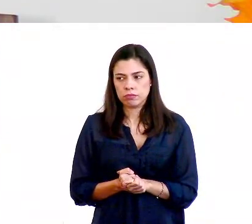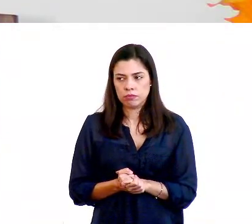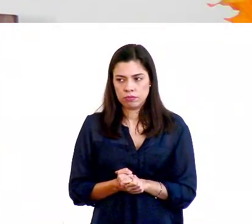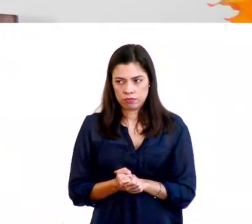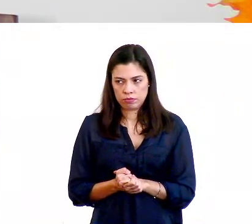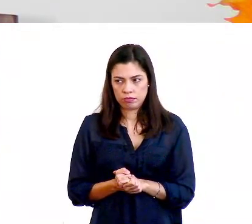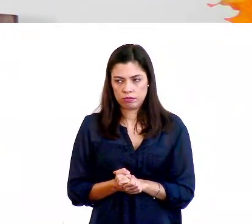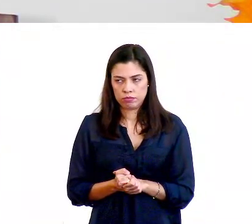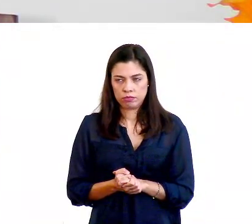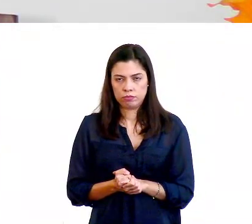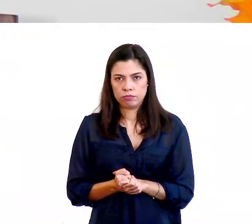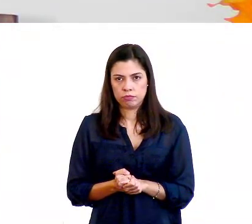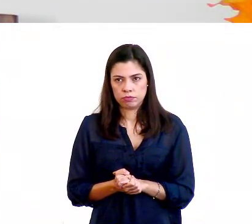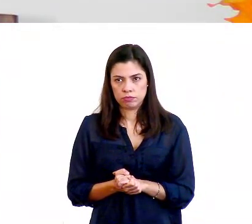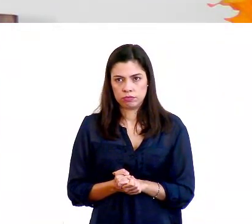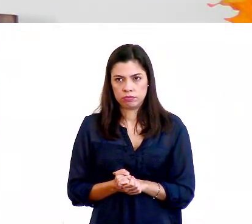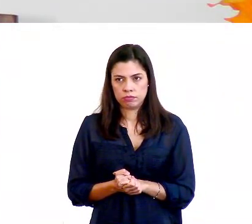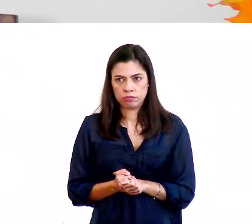do escudo,